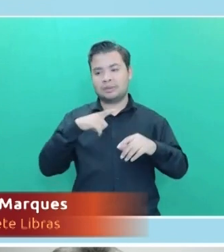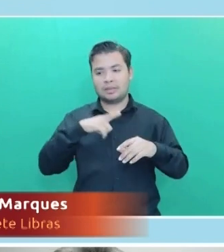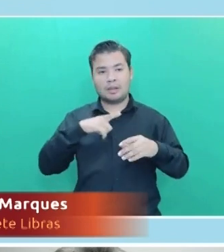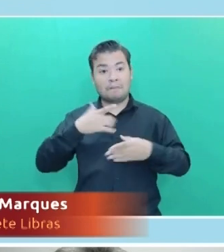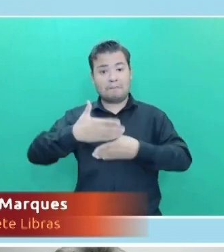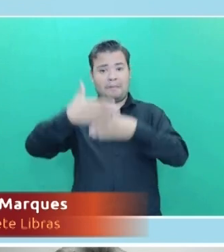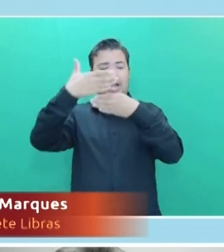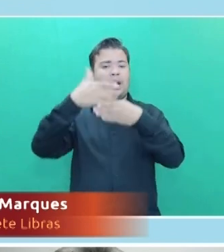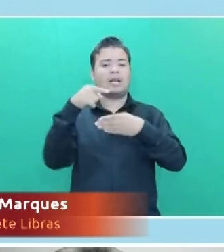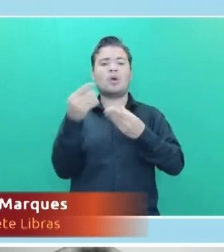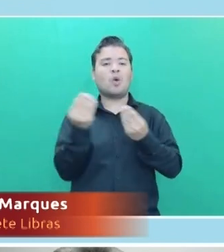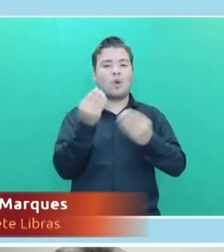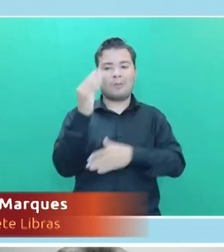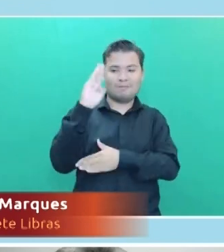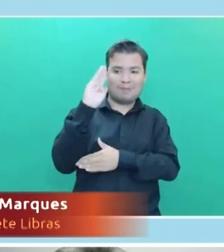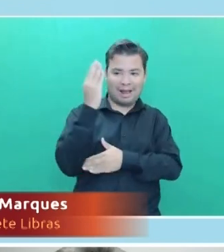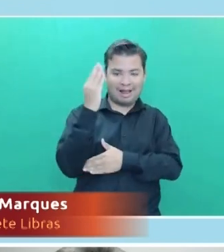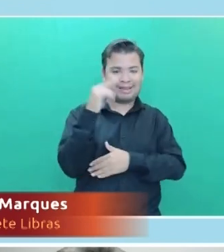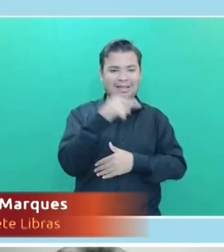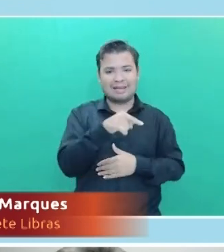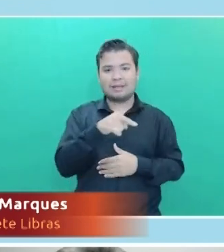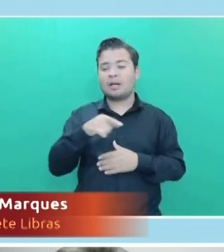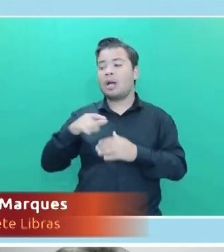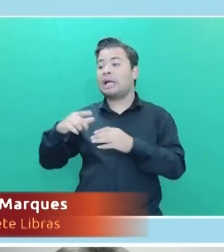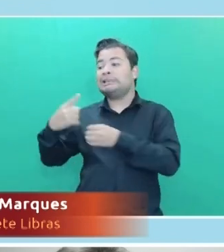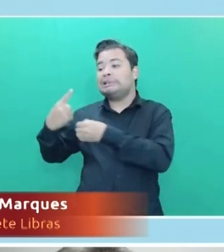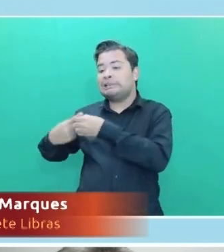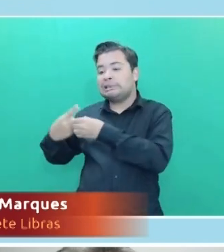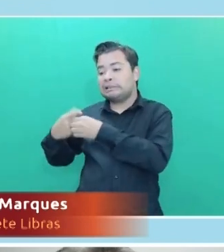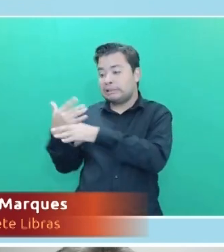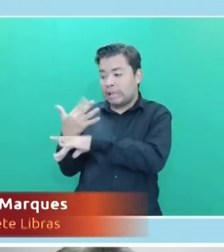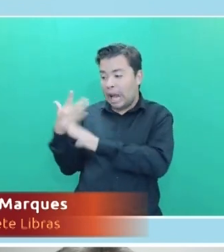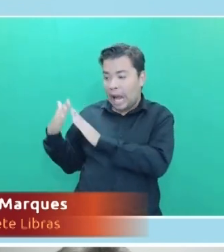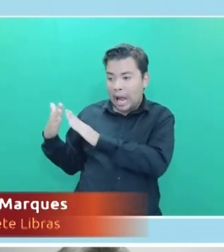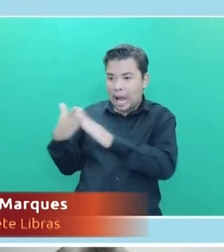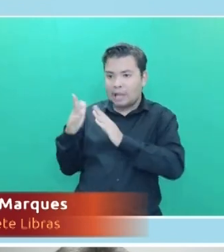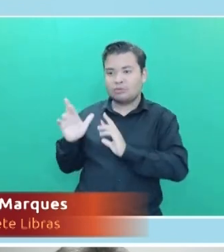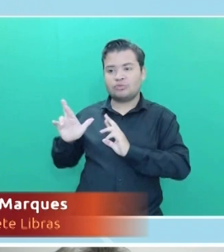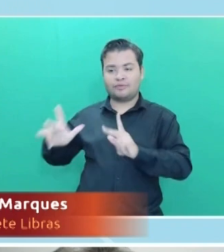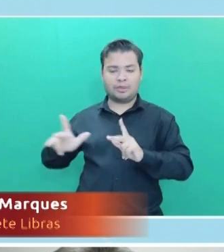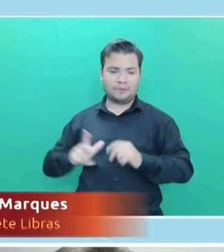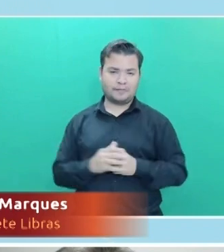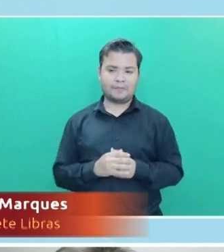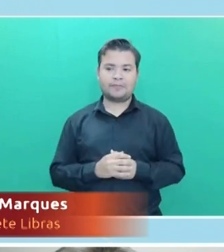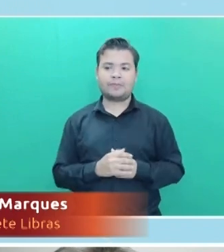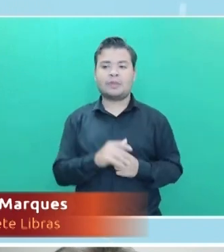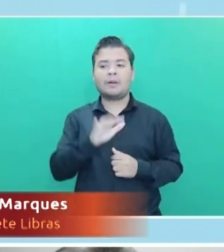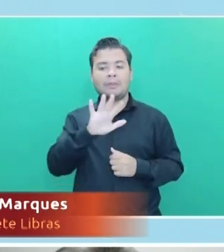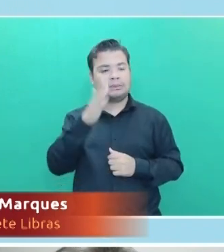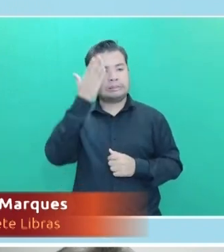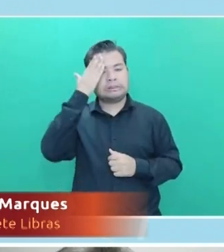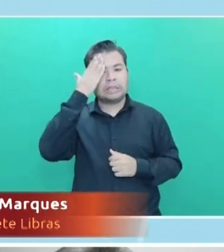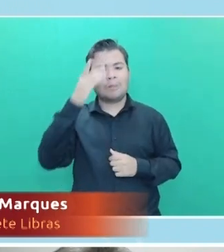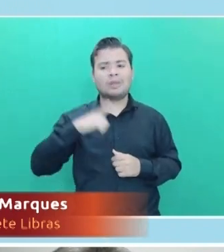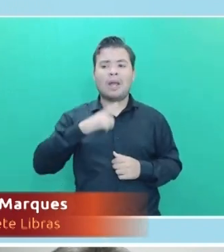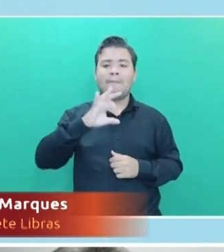é um pouco diferente mas considerando que apenas um percentual muito